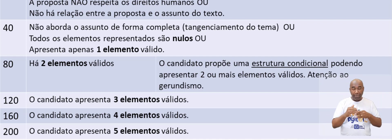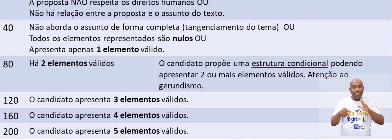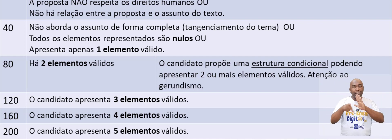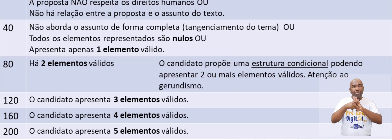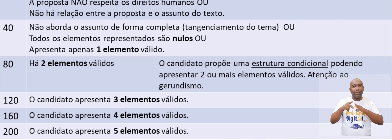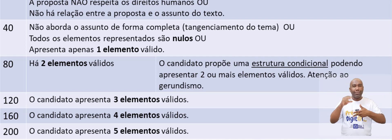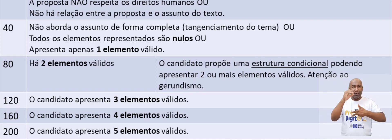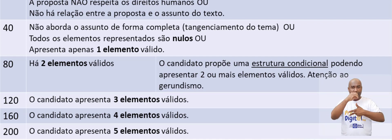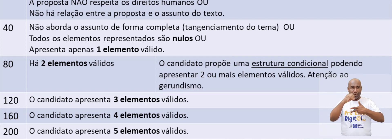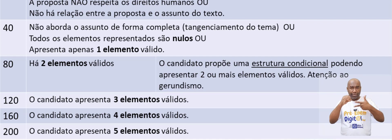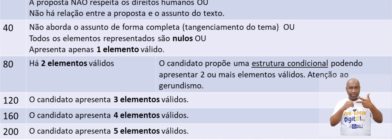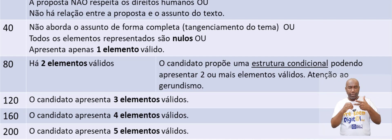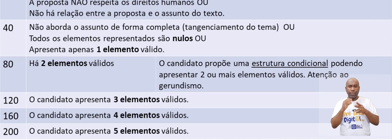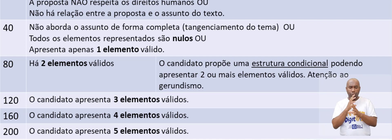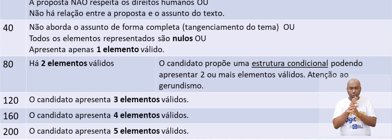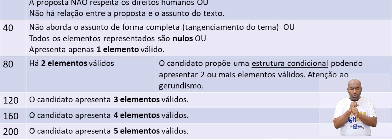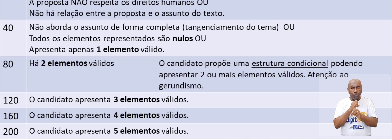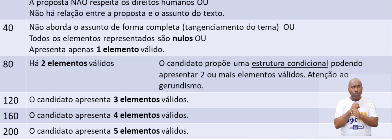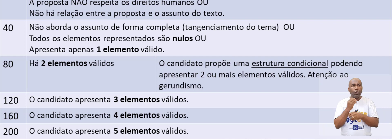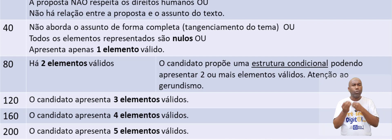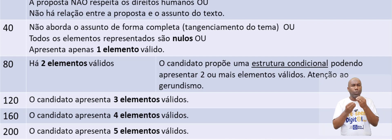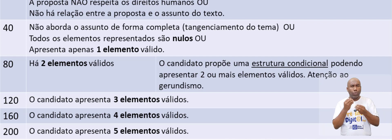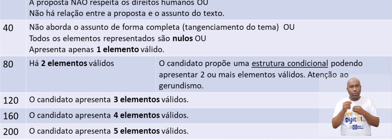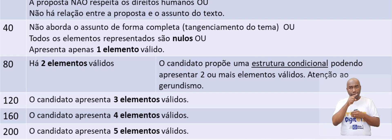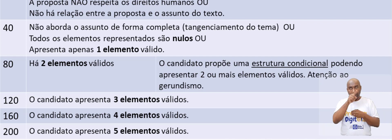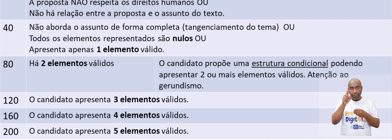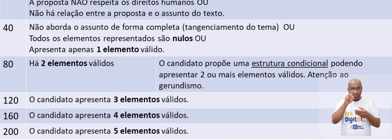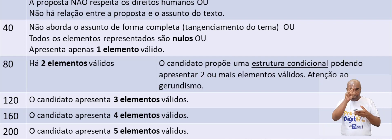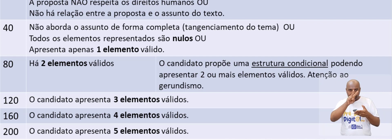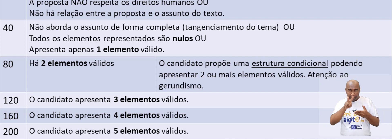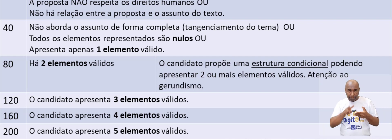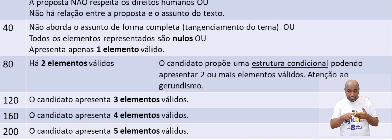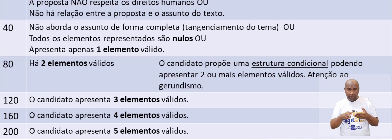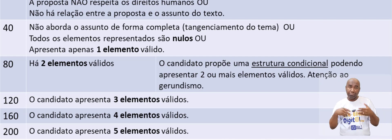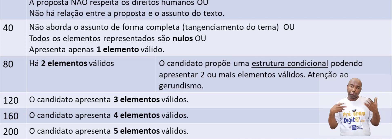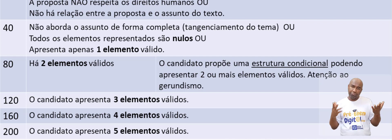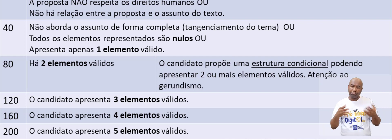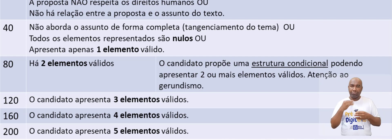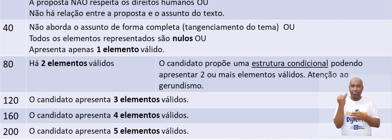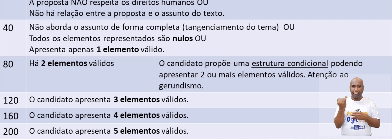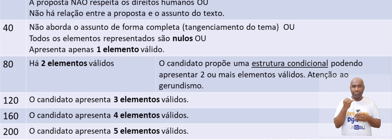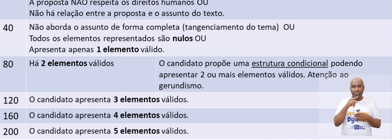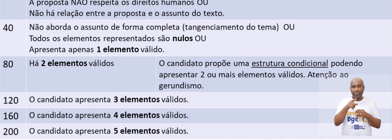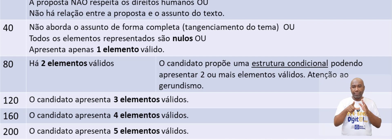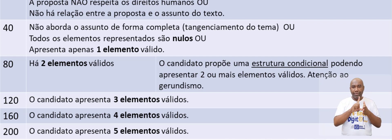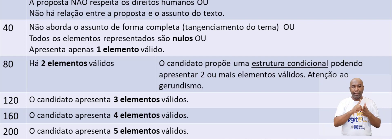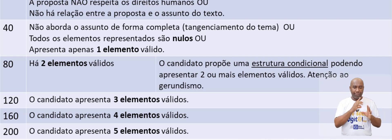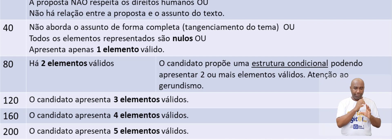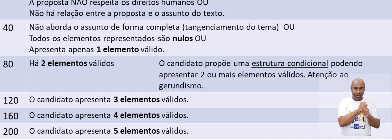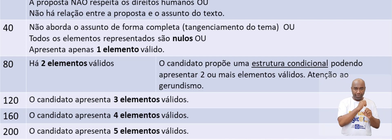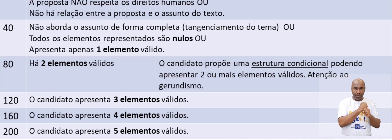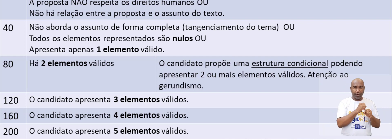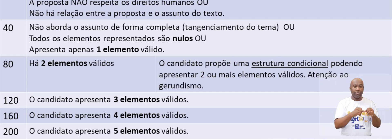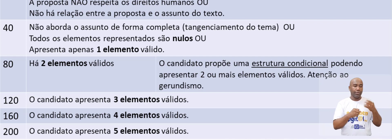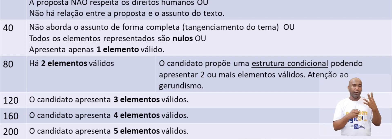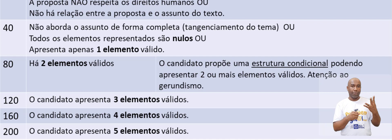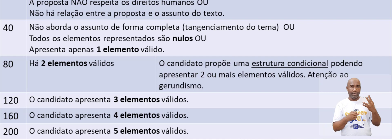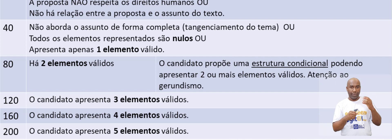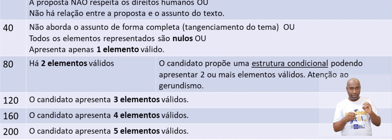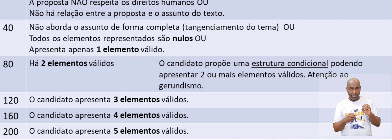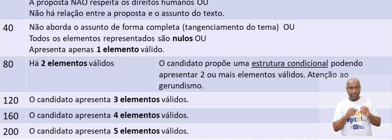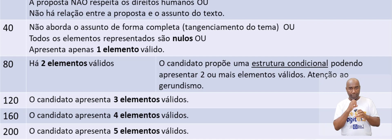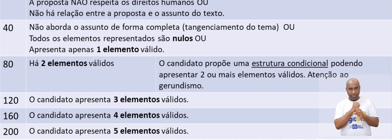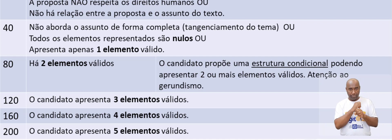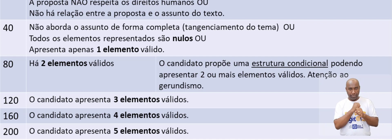o corretor do Enem usa para corrigir a sua conclusão. Perceba que os pontos são contados de